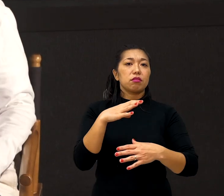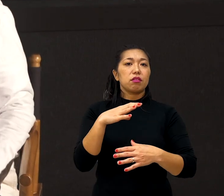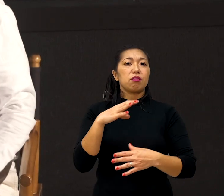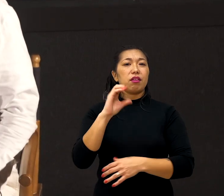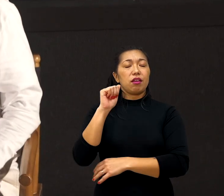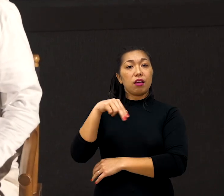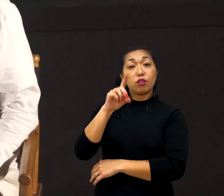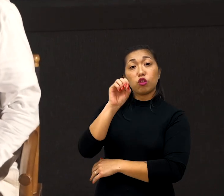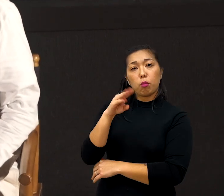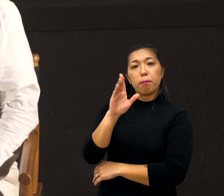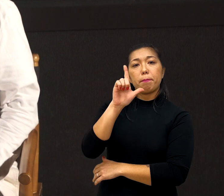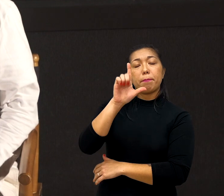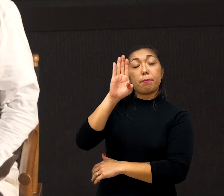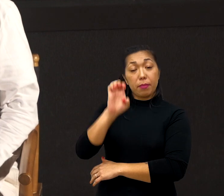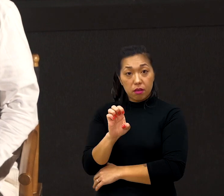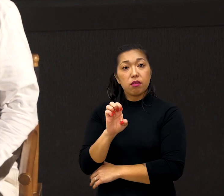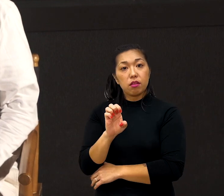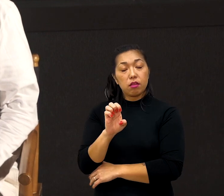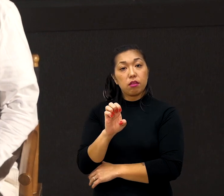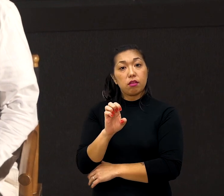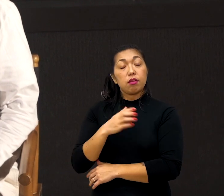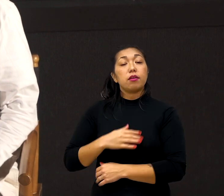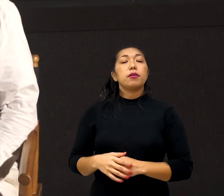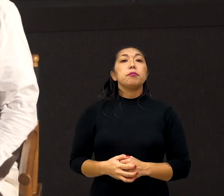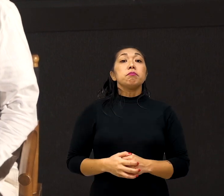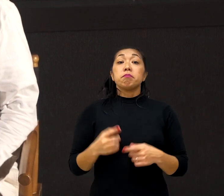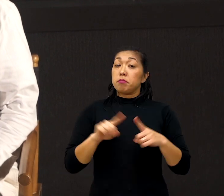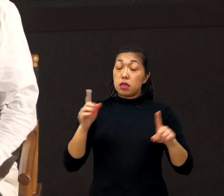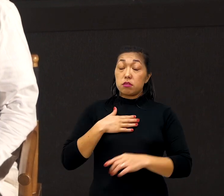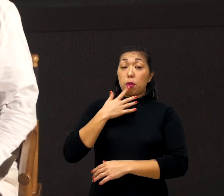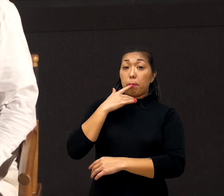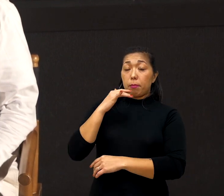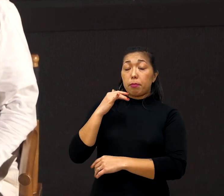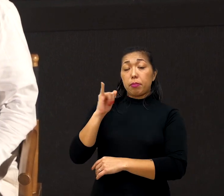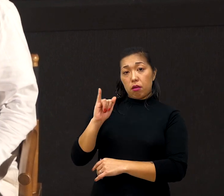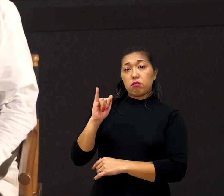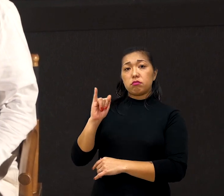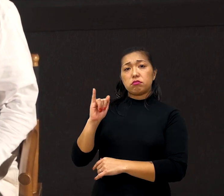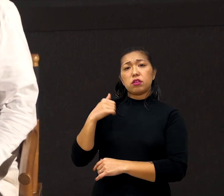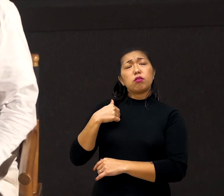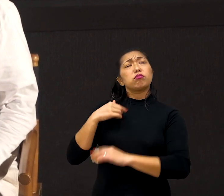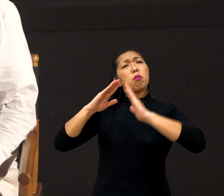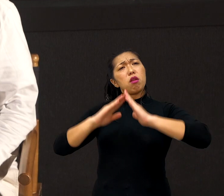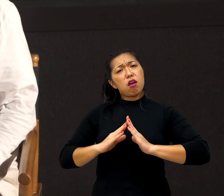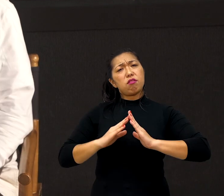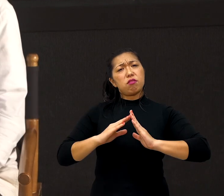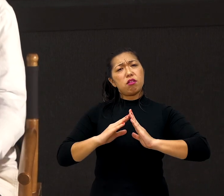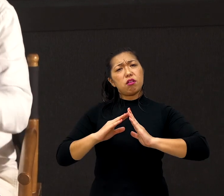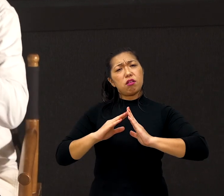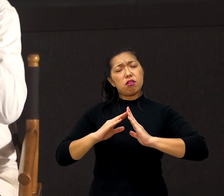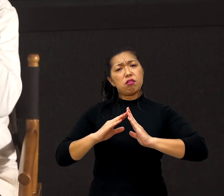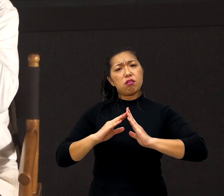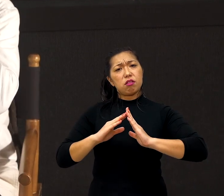em meu pai Oxalá, a partir dele. Mas, quando eu estava ali, um momento, lá em Alagados, 2000 e